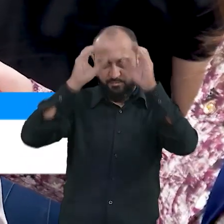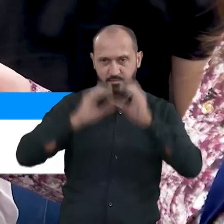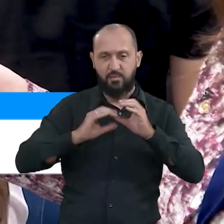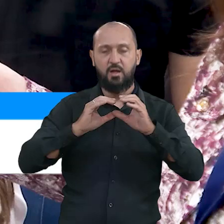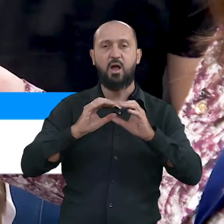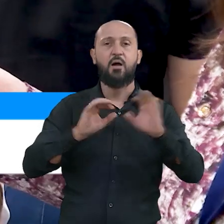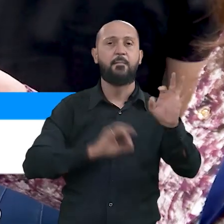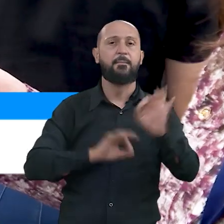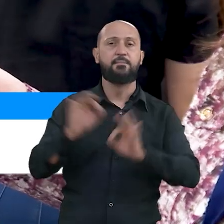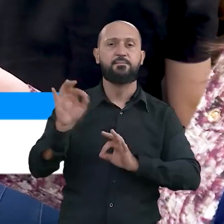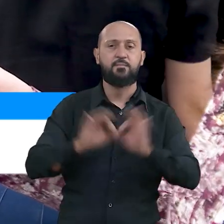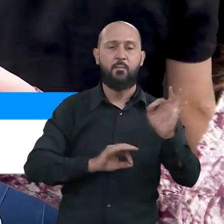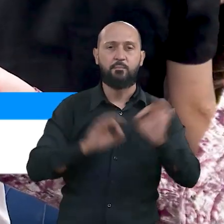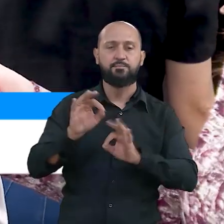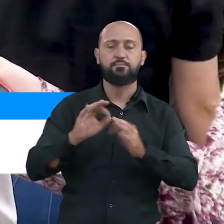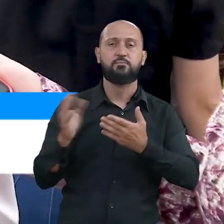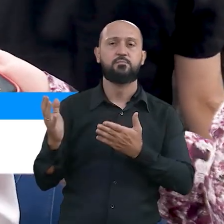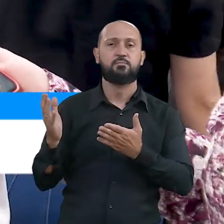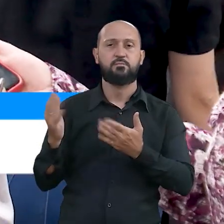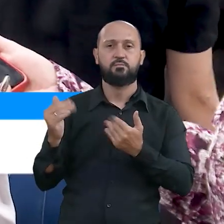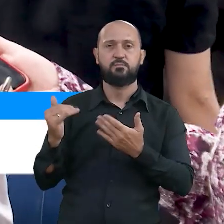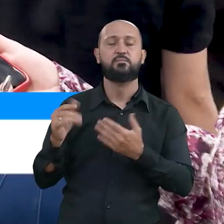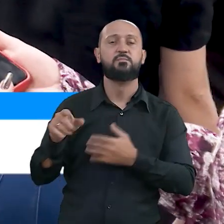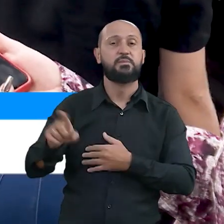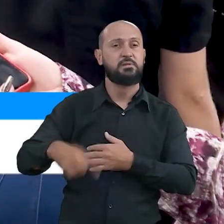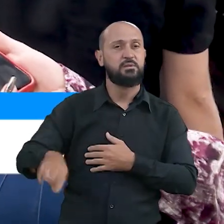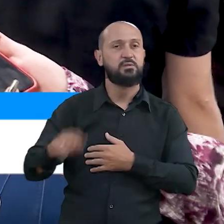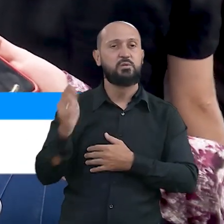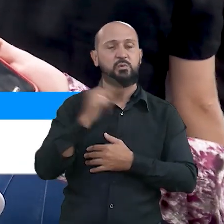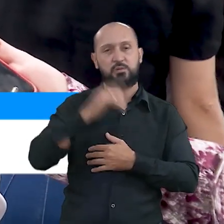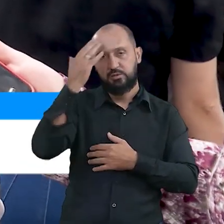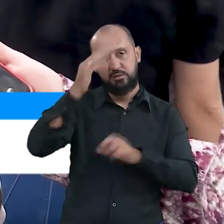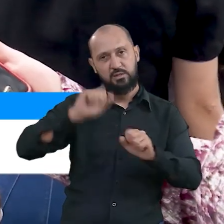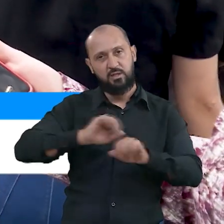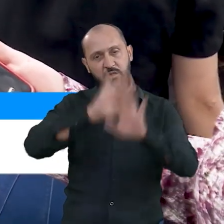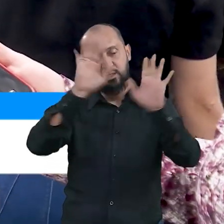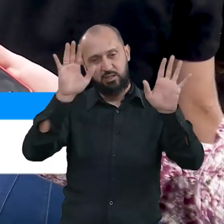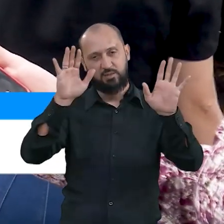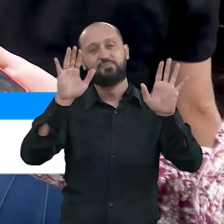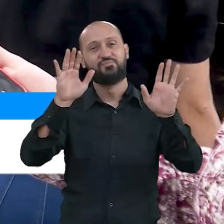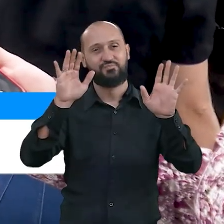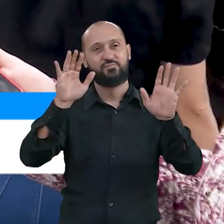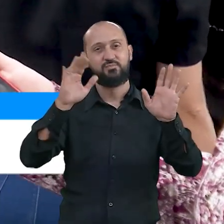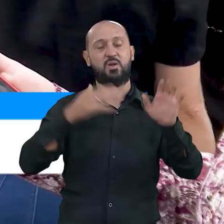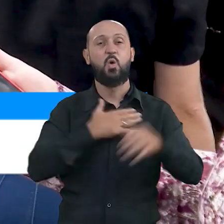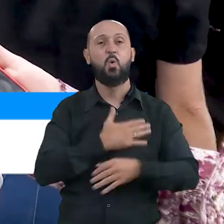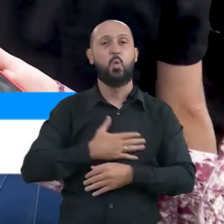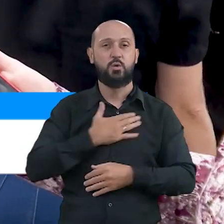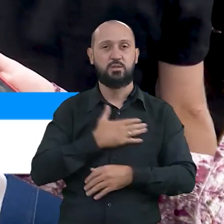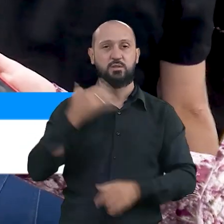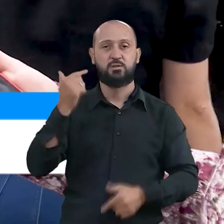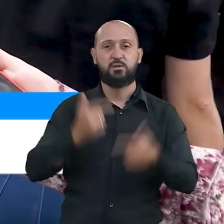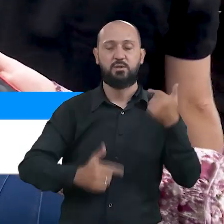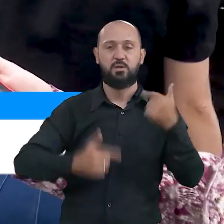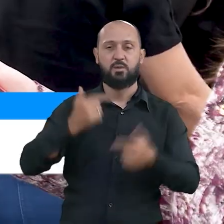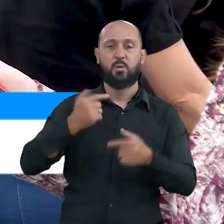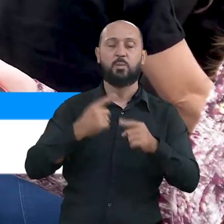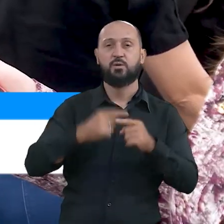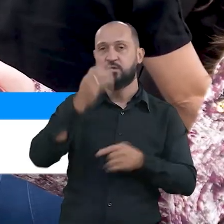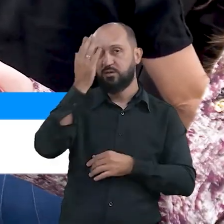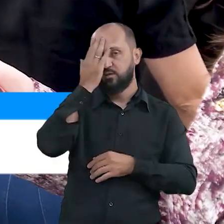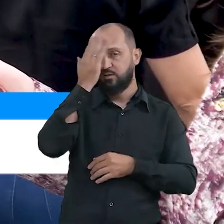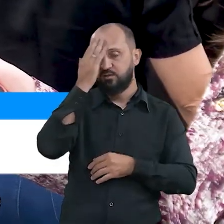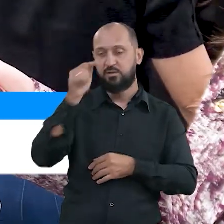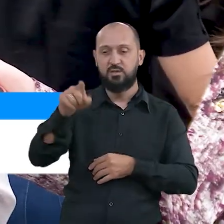cidadania e preparar os nossos jovens para que possam entender e gostar da política. Eu